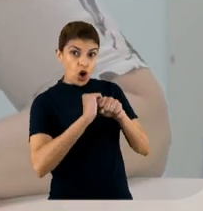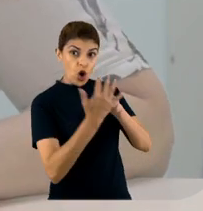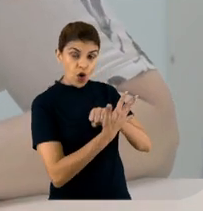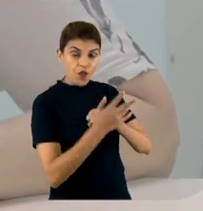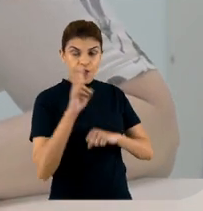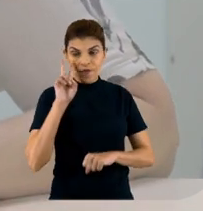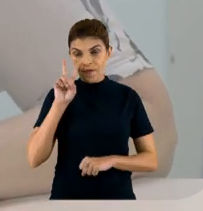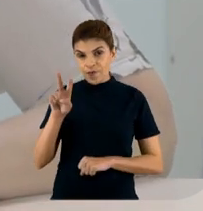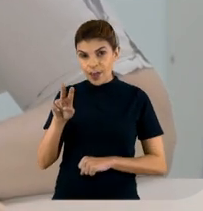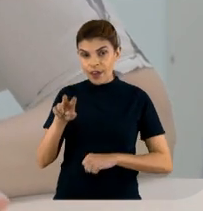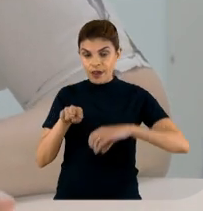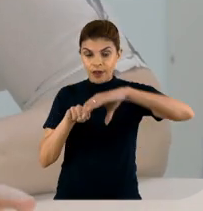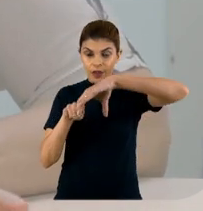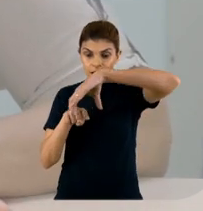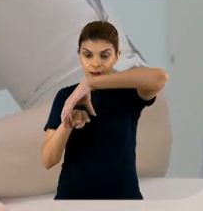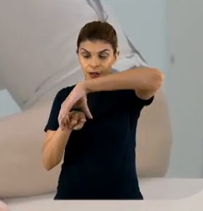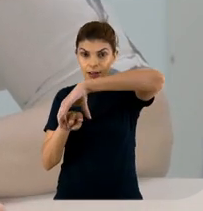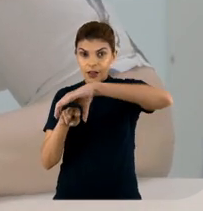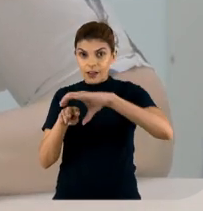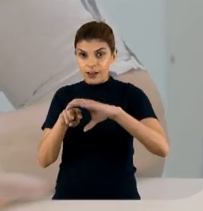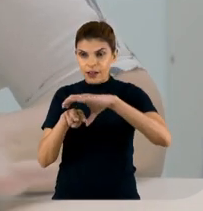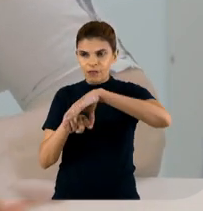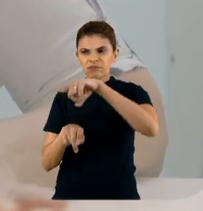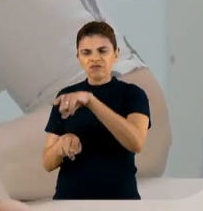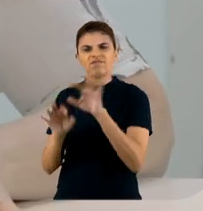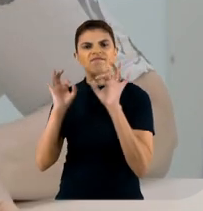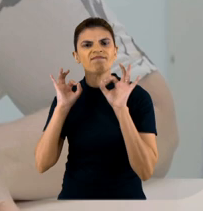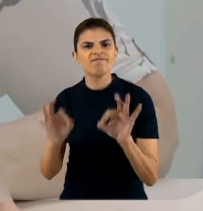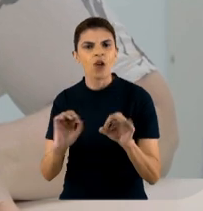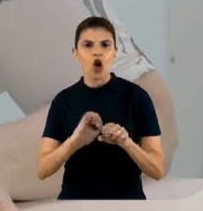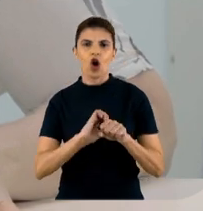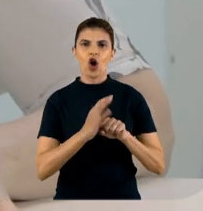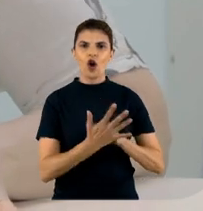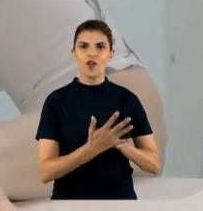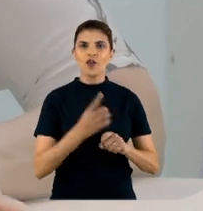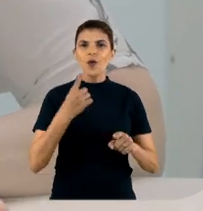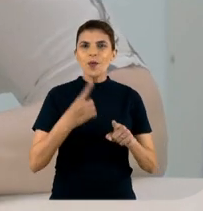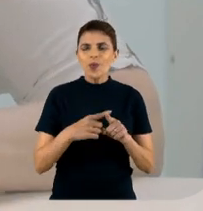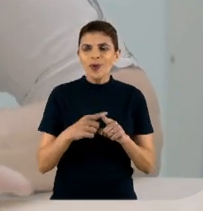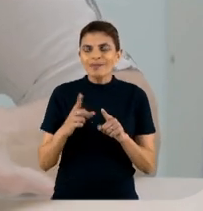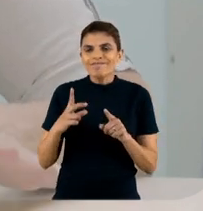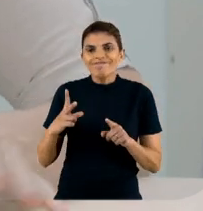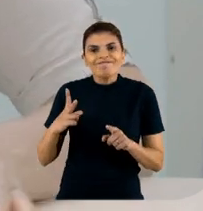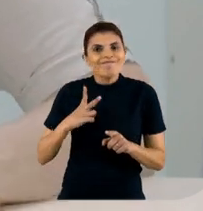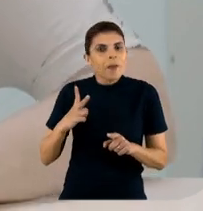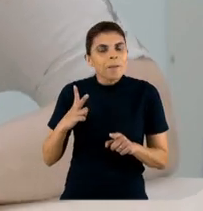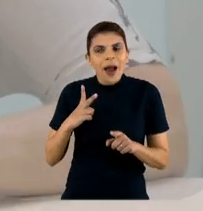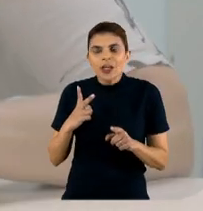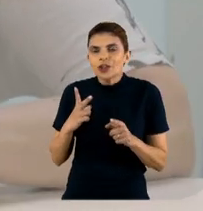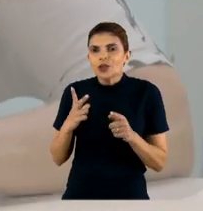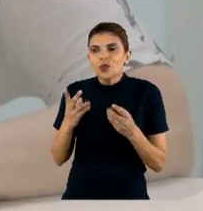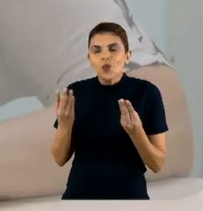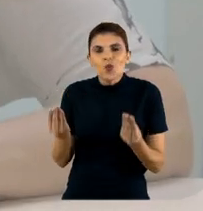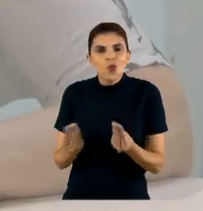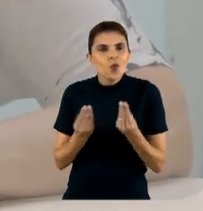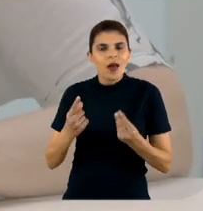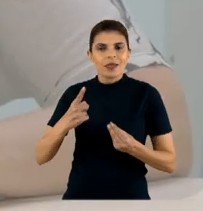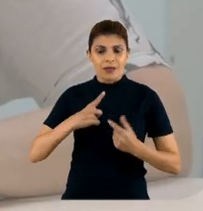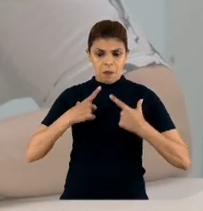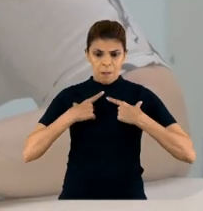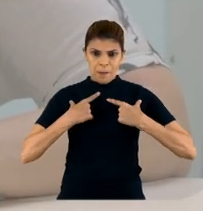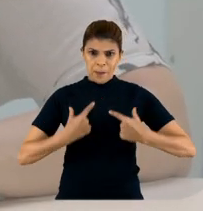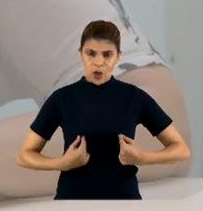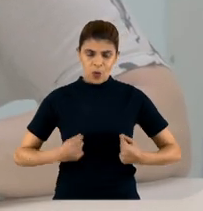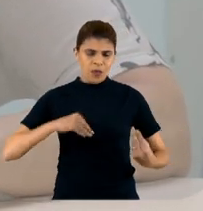você olha a tomografia e você diz isso É covid porque é é tão particular Você tem sempre uma